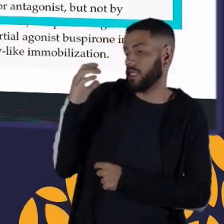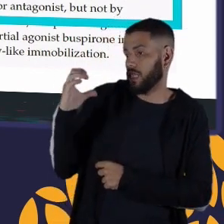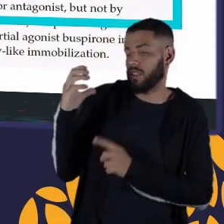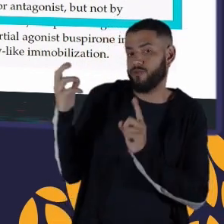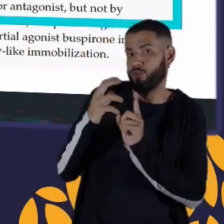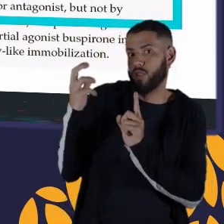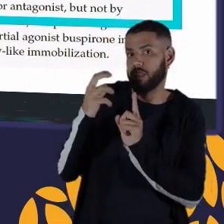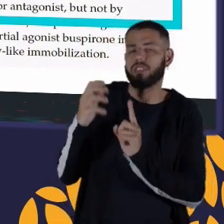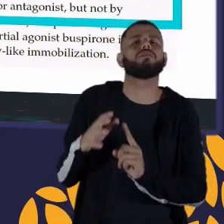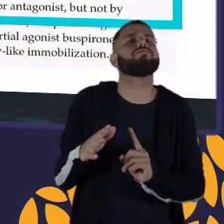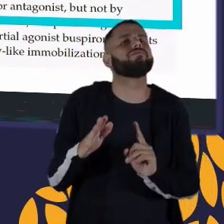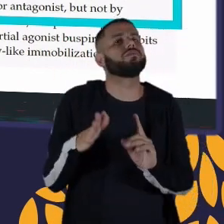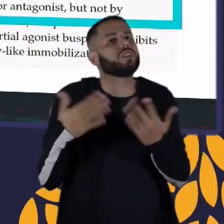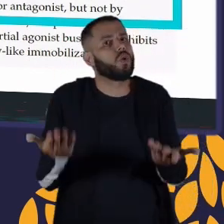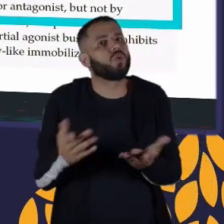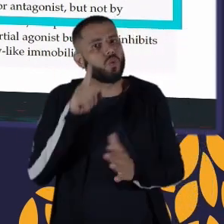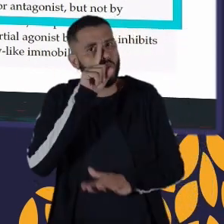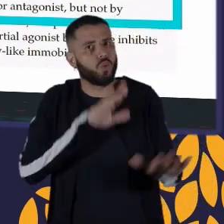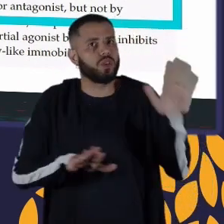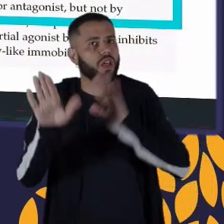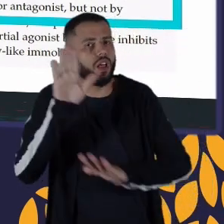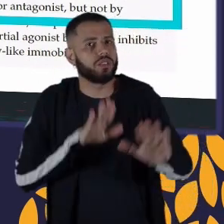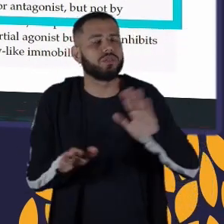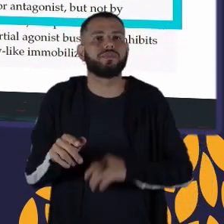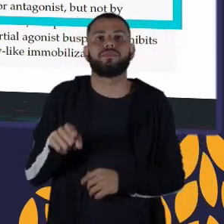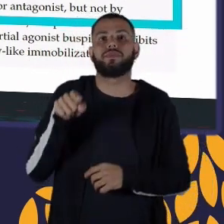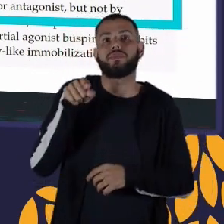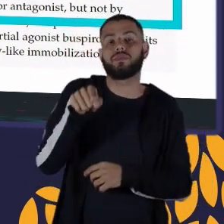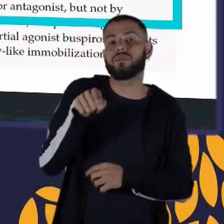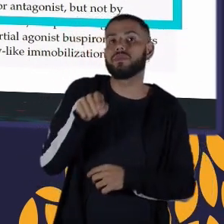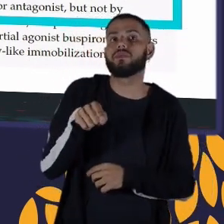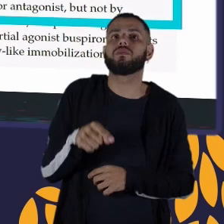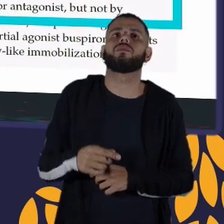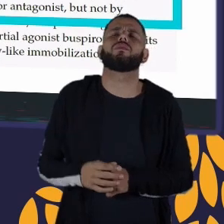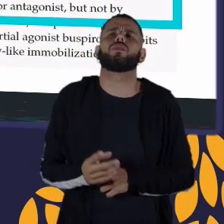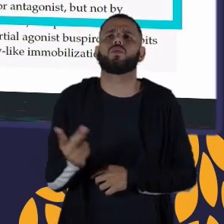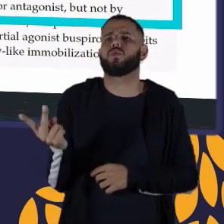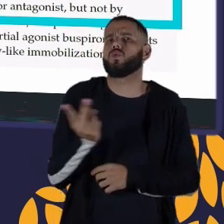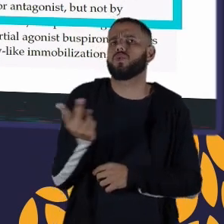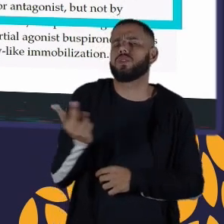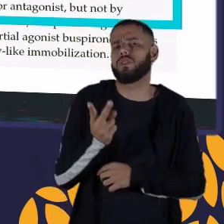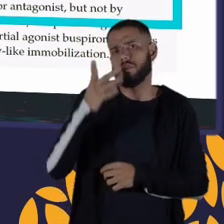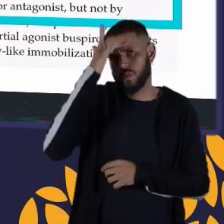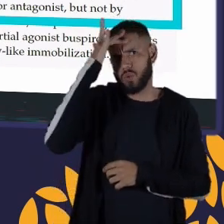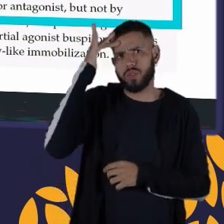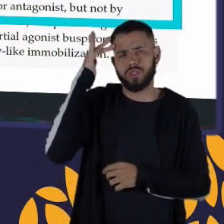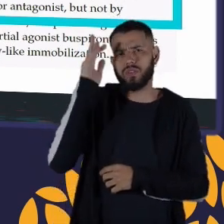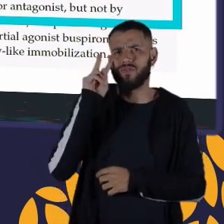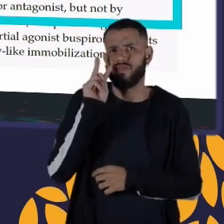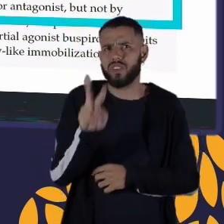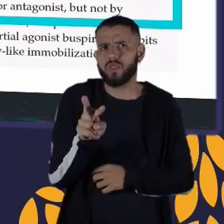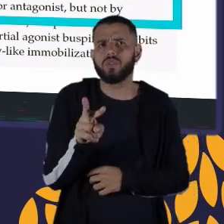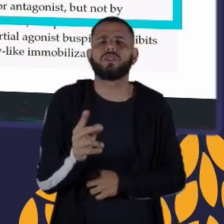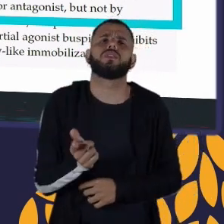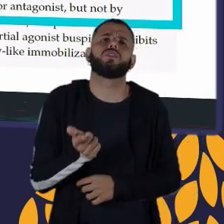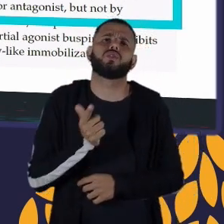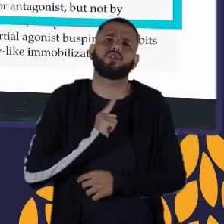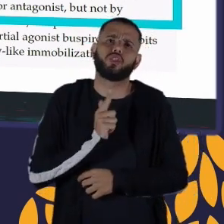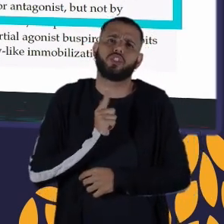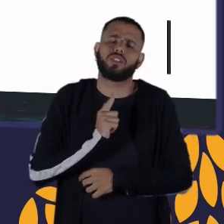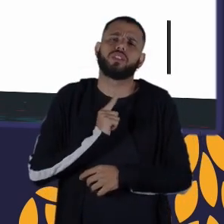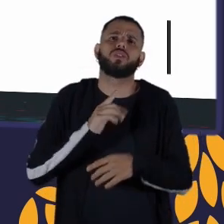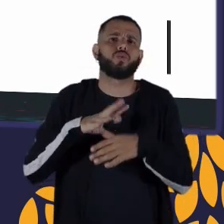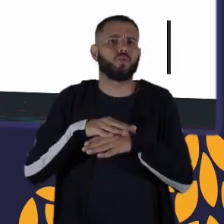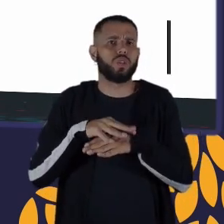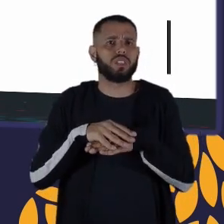Muito cuidado. Coincidentemente, os únicos 2 pacientes que eu vi eram 2 pacientes que tinham doentes de